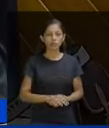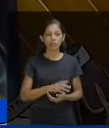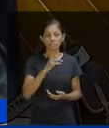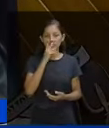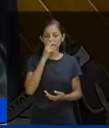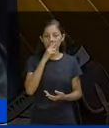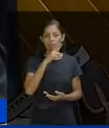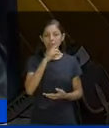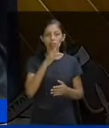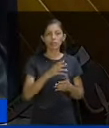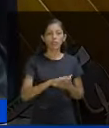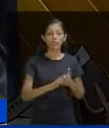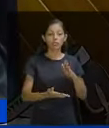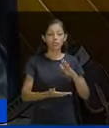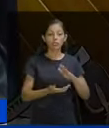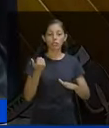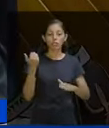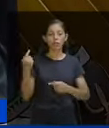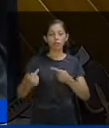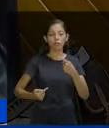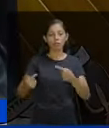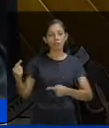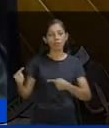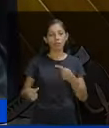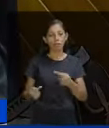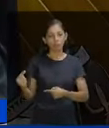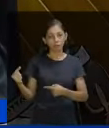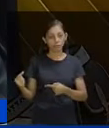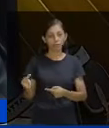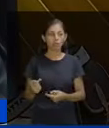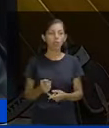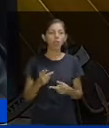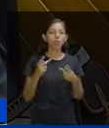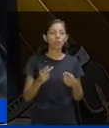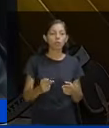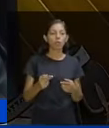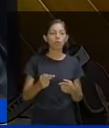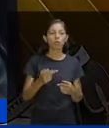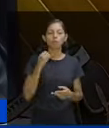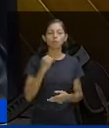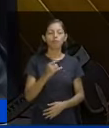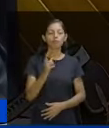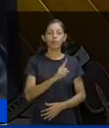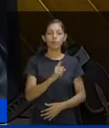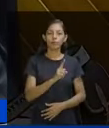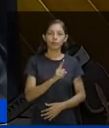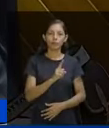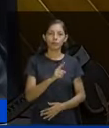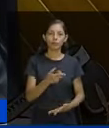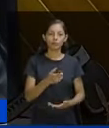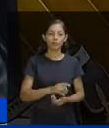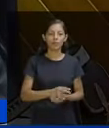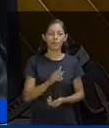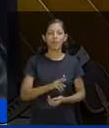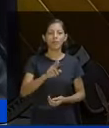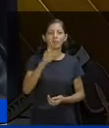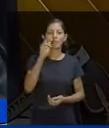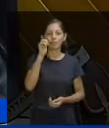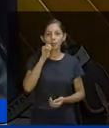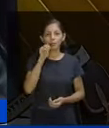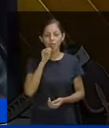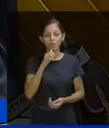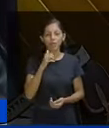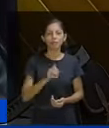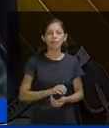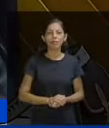É negar a ela a possibilidade de pôr seu nome à disposição do povo para servir-lhe de representante, mormente